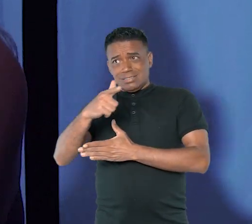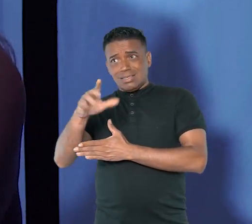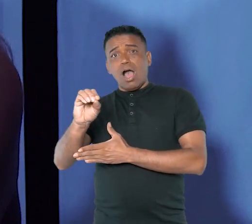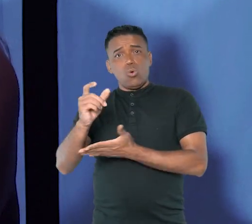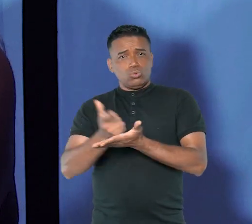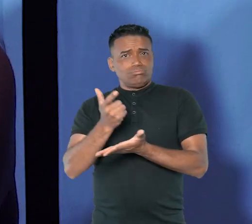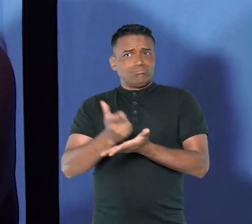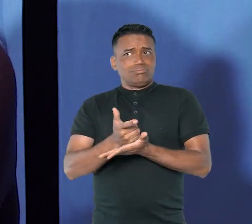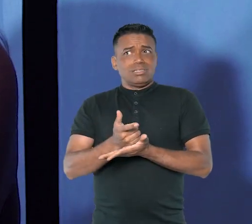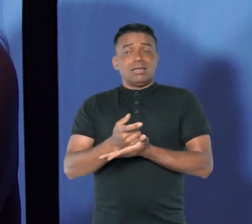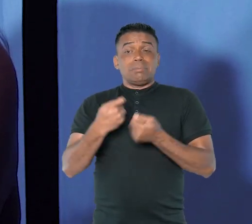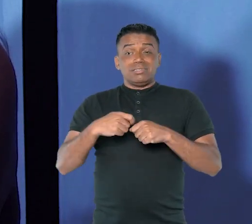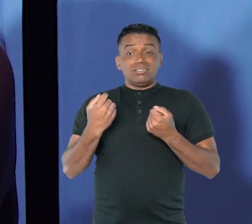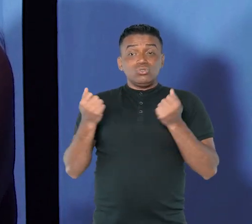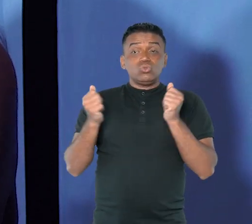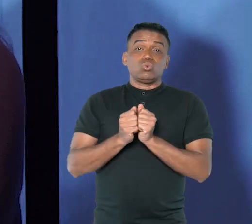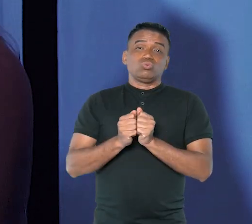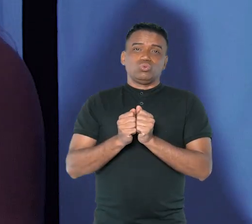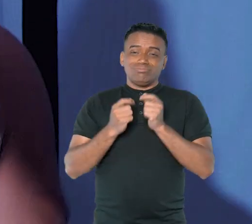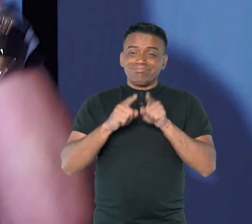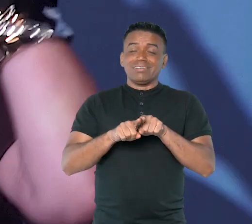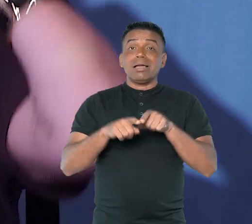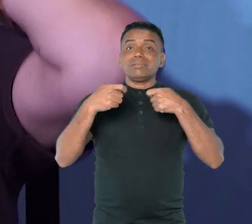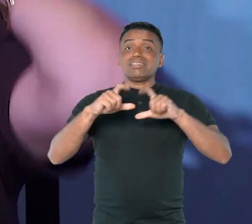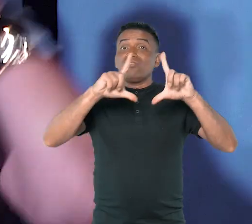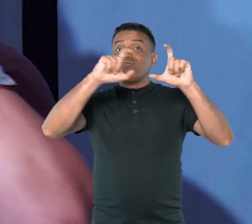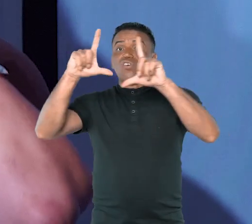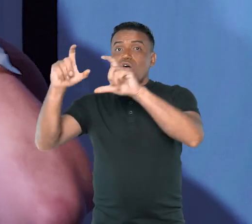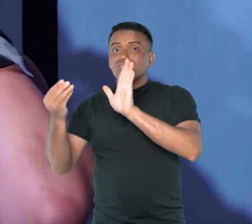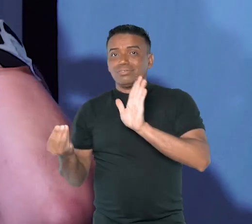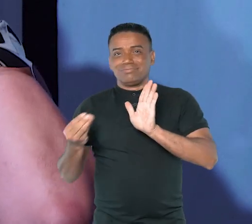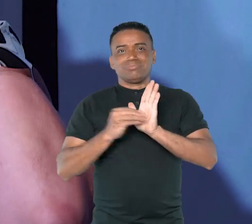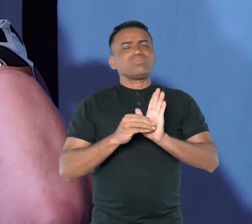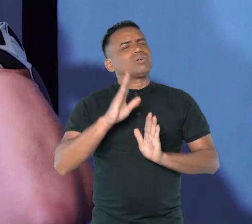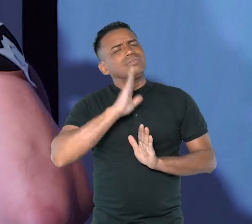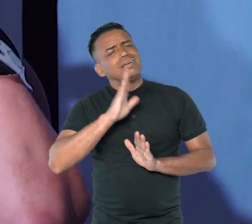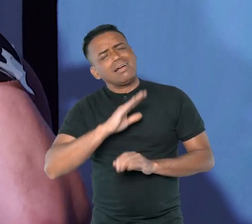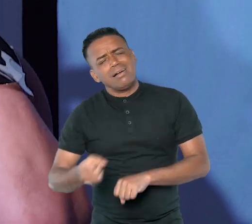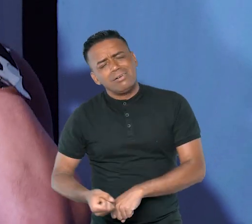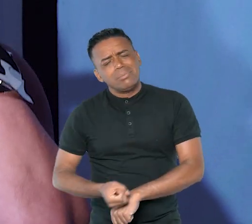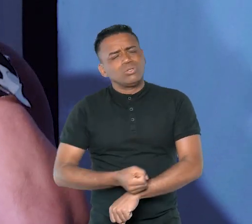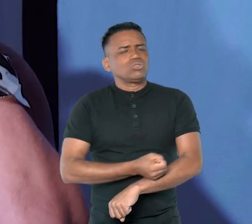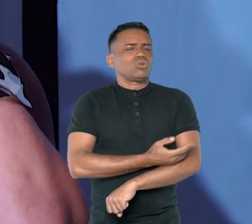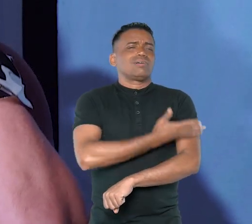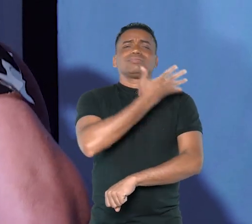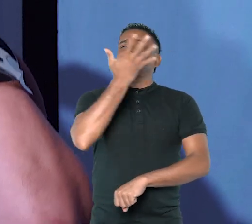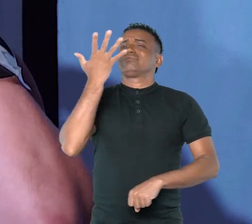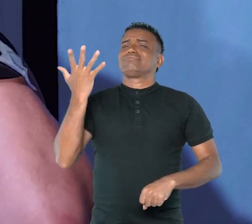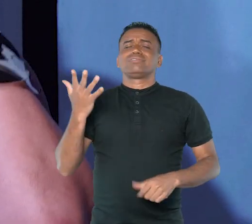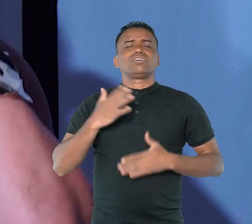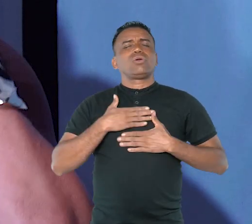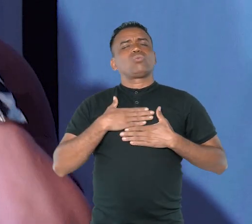penso que precisamos ter fotos, né, de alguma forma. Então, é muito legal, é muito emocionante, eu estou